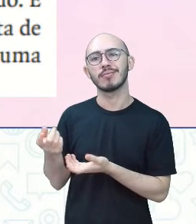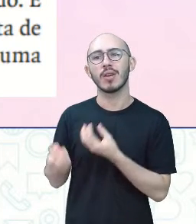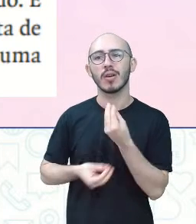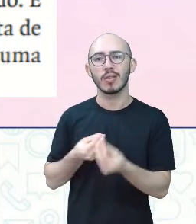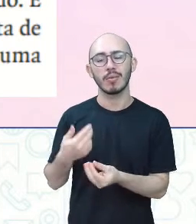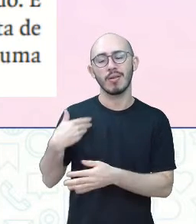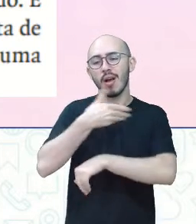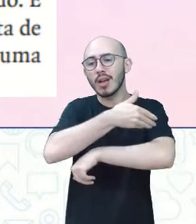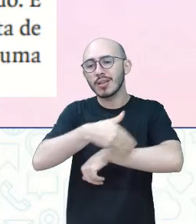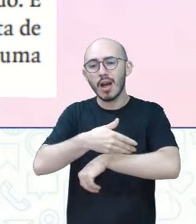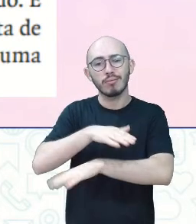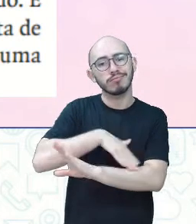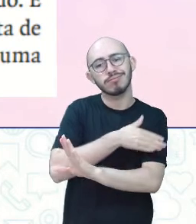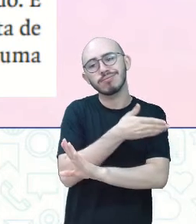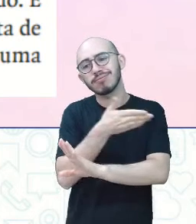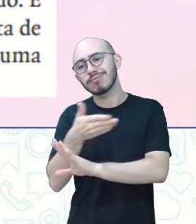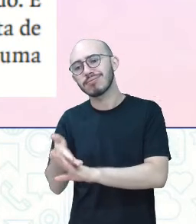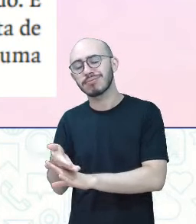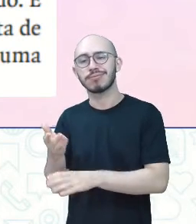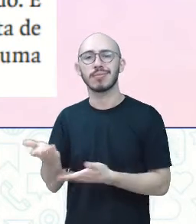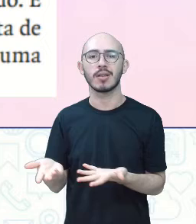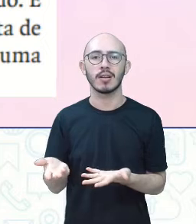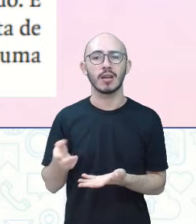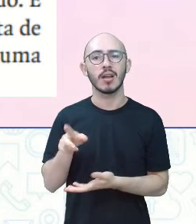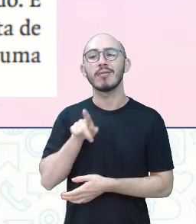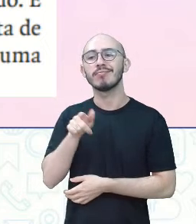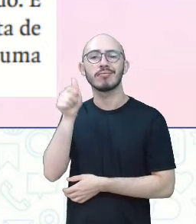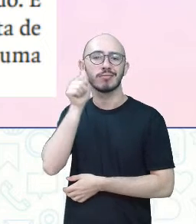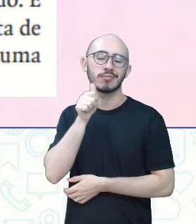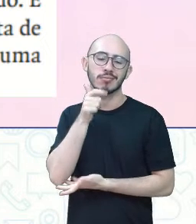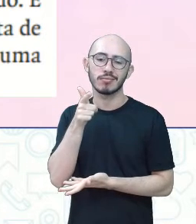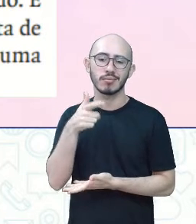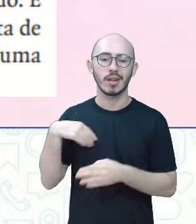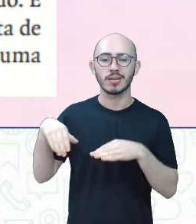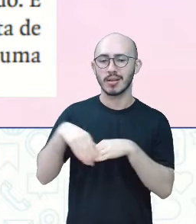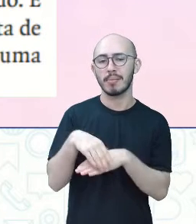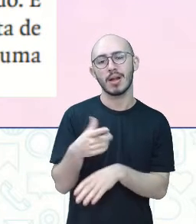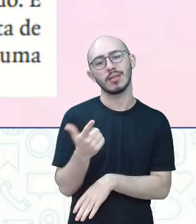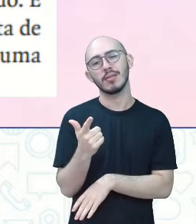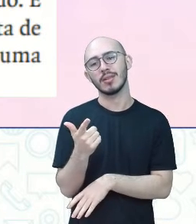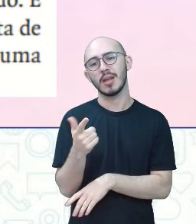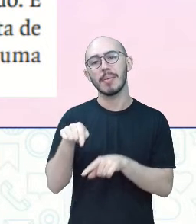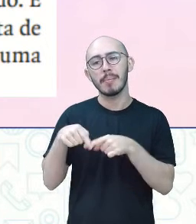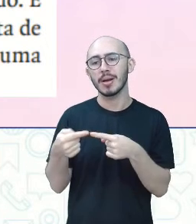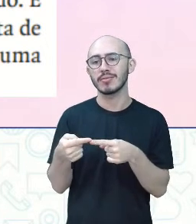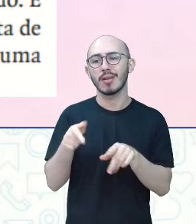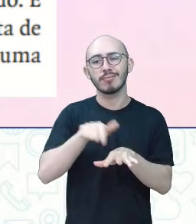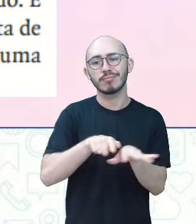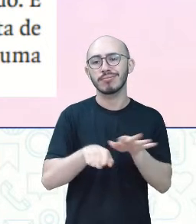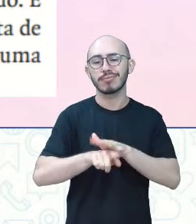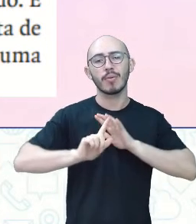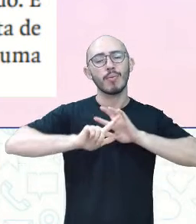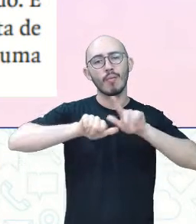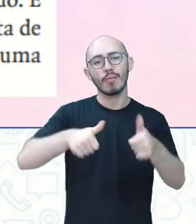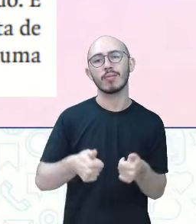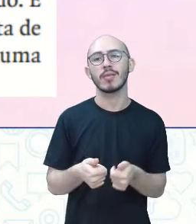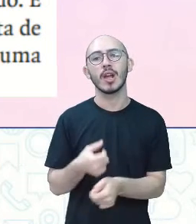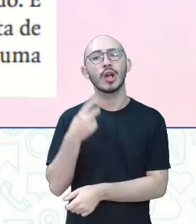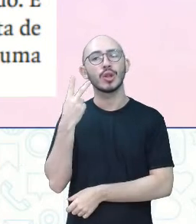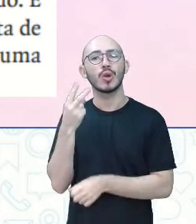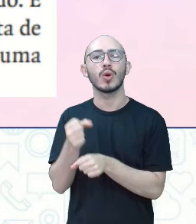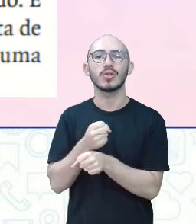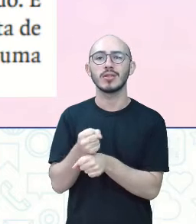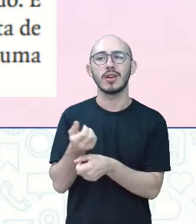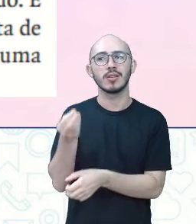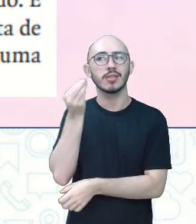falta. A Vera não tem sapatos. E ela não gosta de andar descalça. Faz uns 2 anos que eu pretendo comprar uma